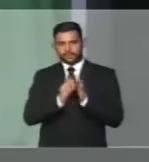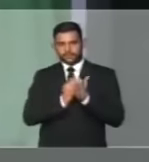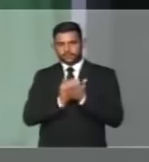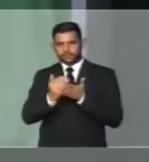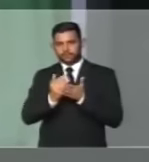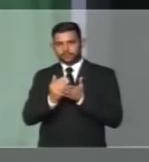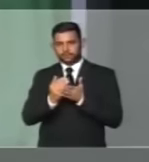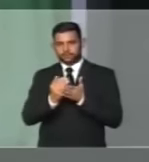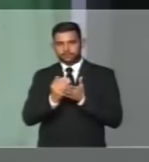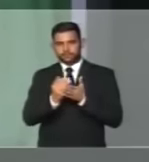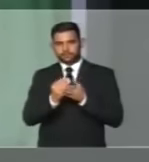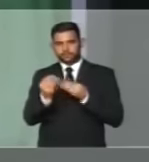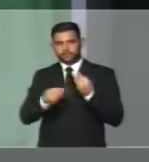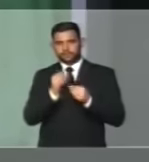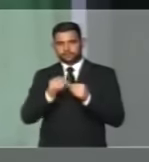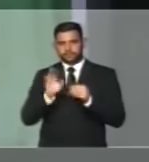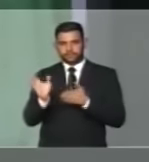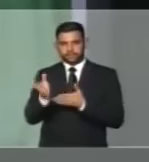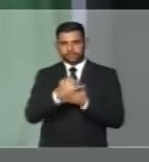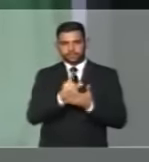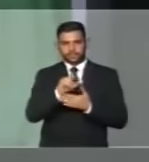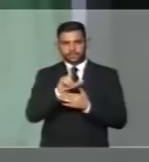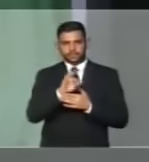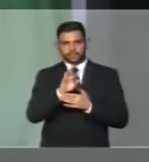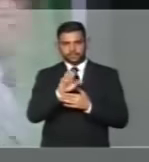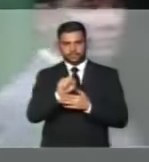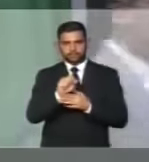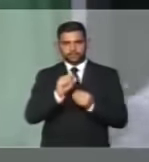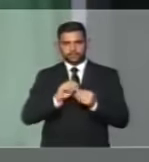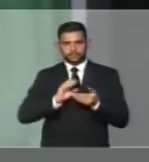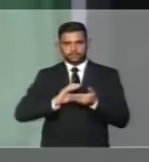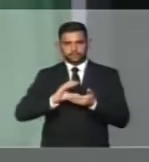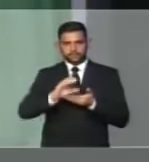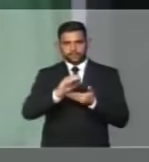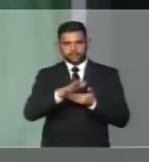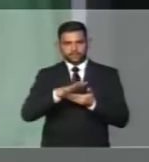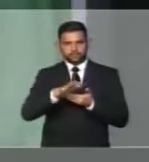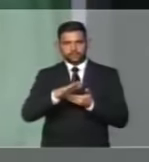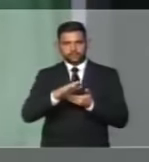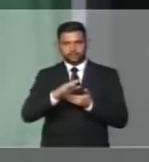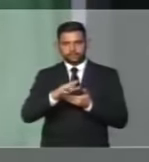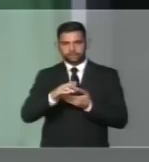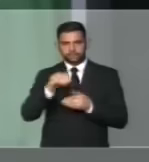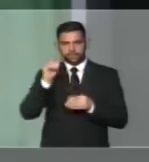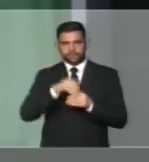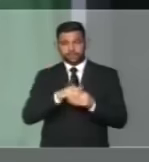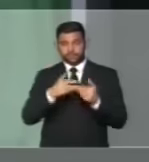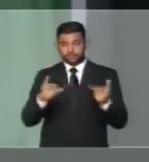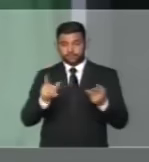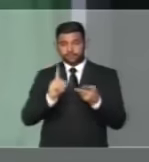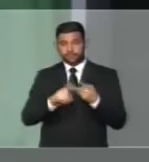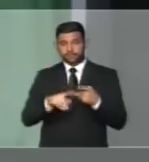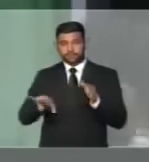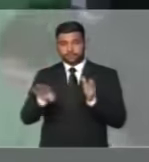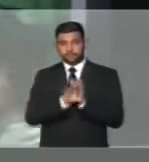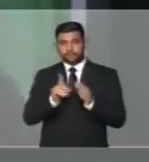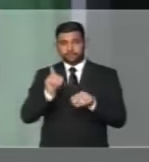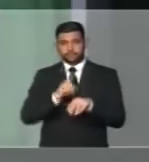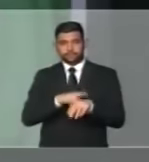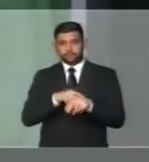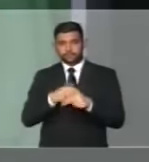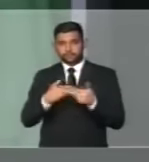oriundos de forma e captação ilícita para o financiamento de uma eleição. E chegou o